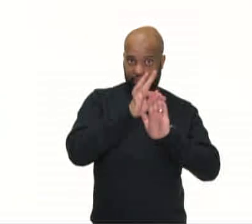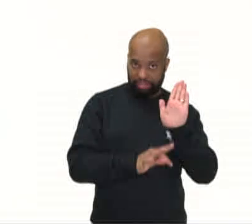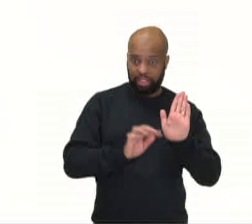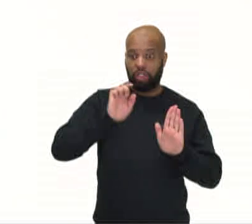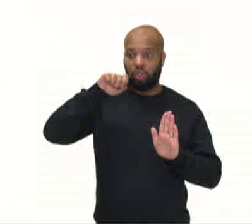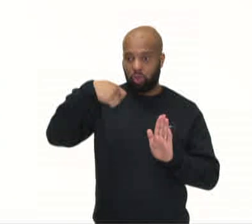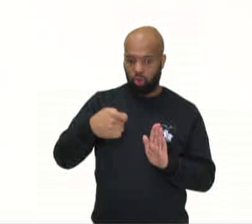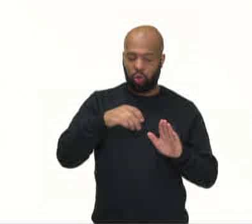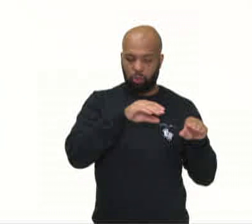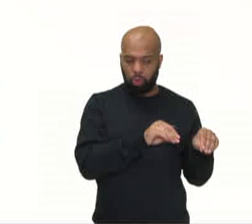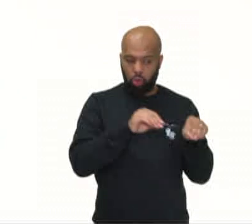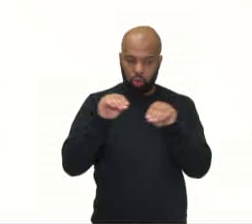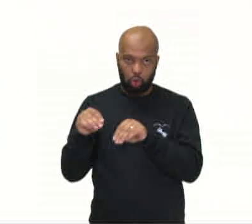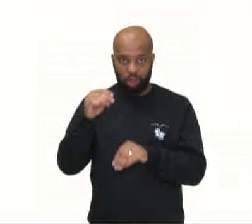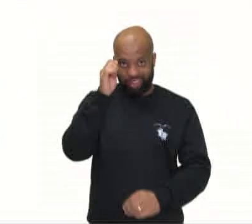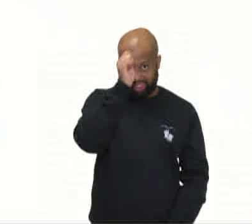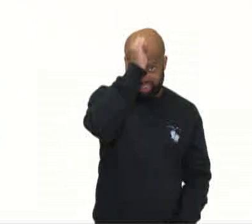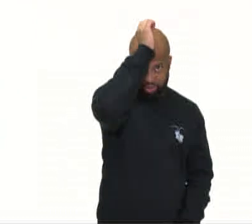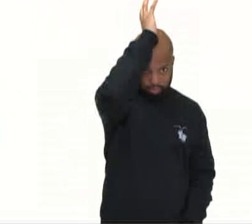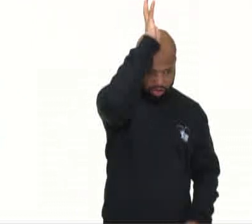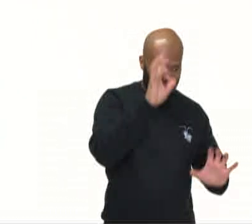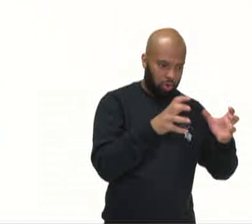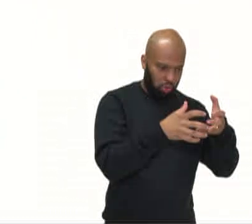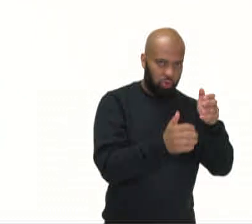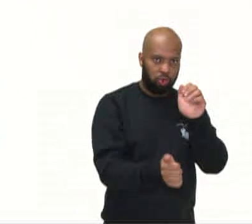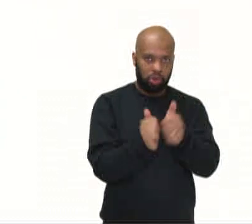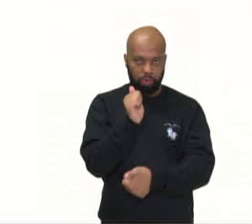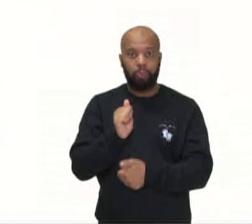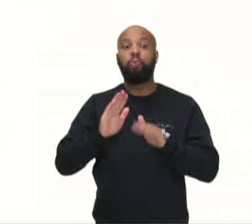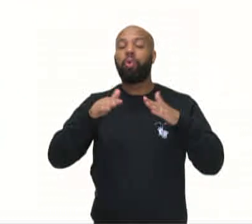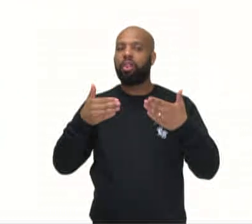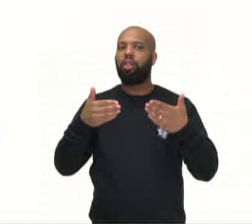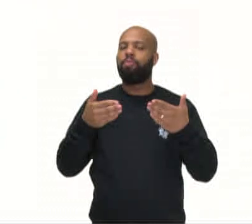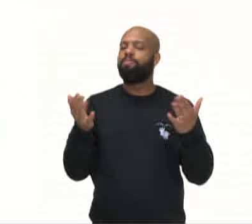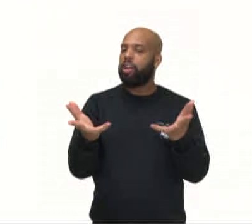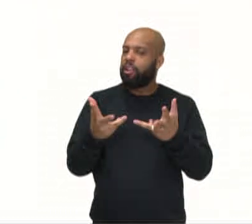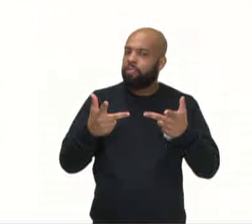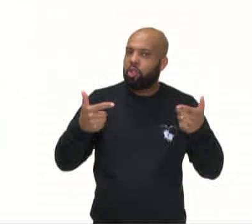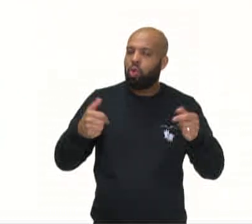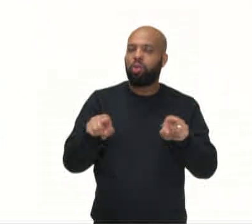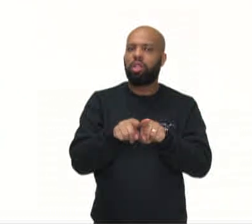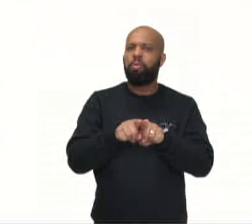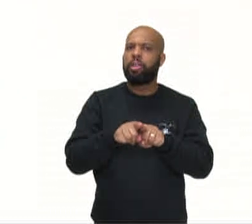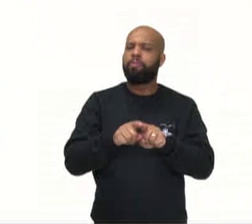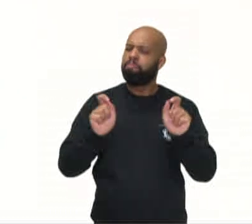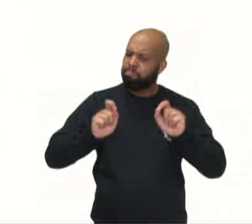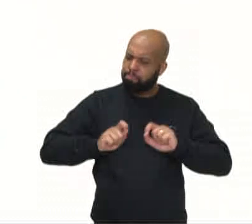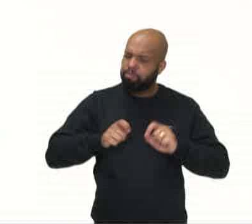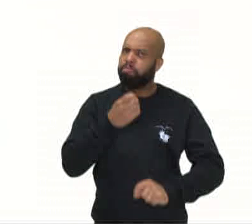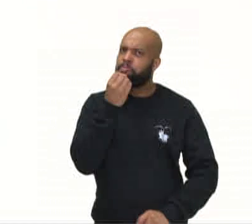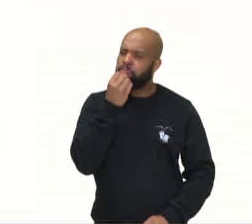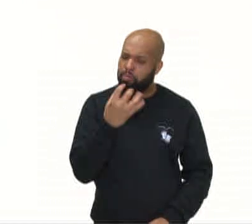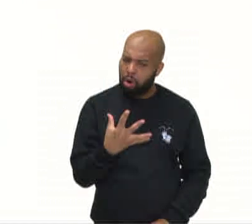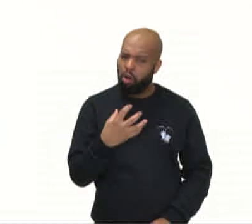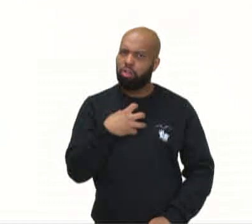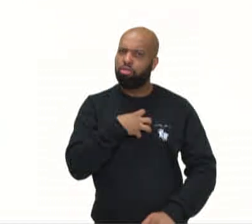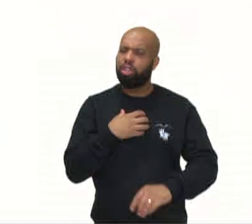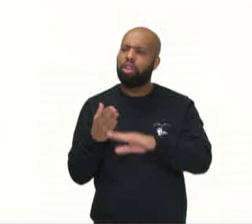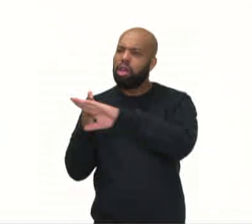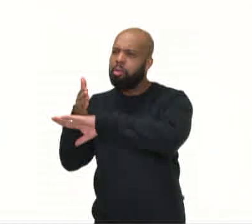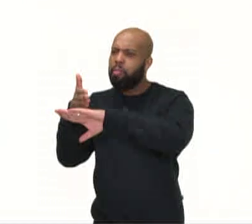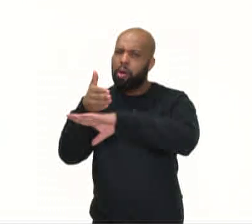sobre a transferência de Neymar ter sido um sucesso, e da competente cobertura de